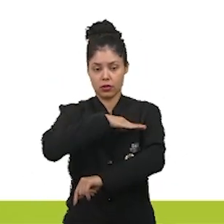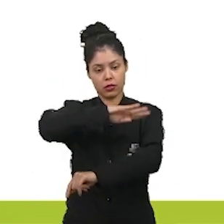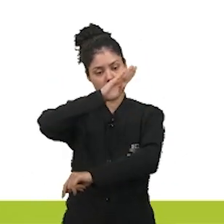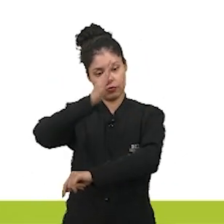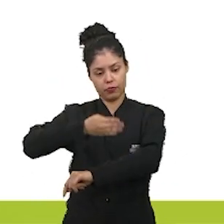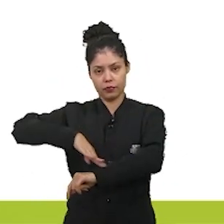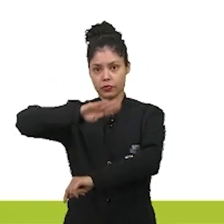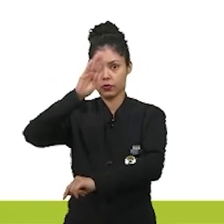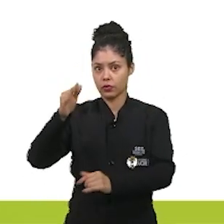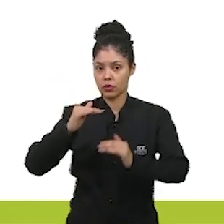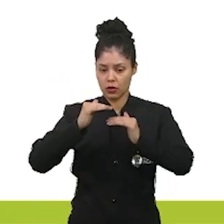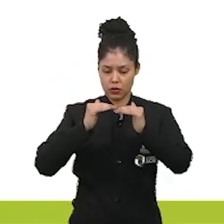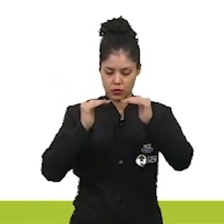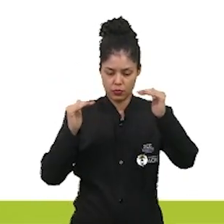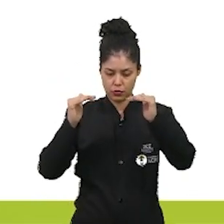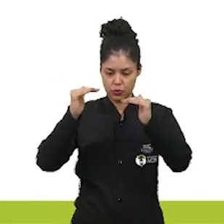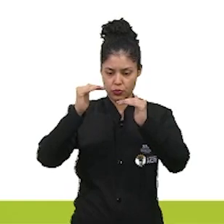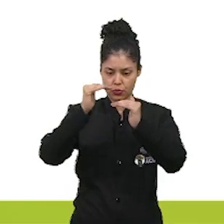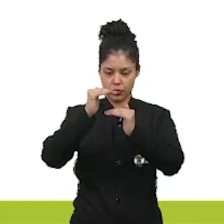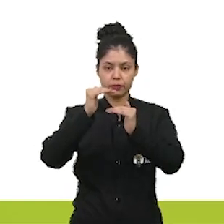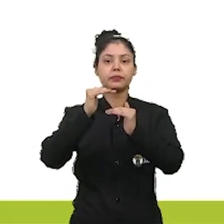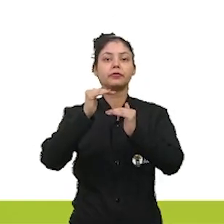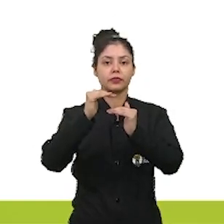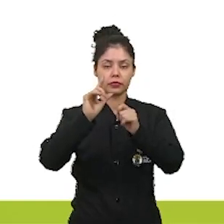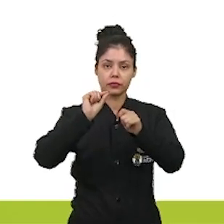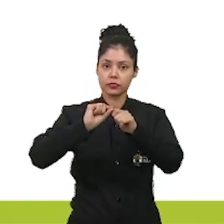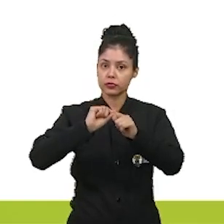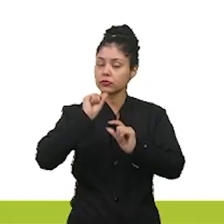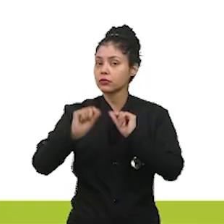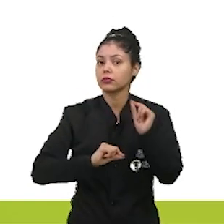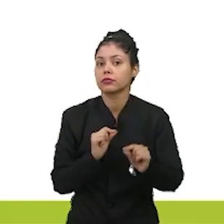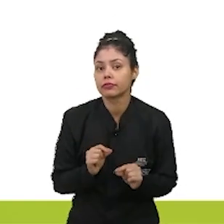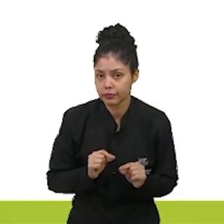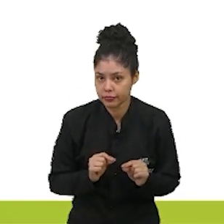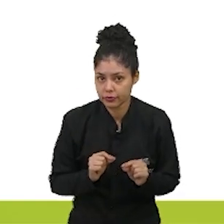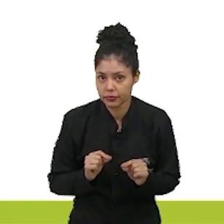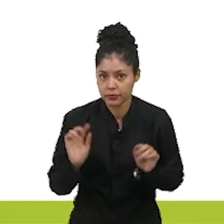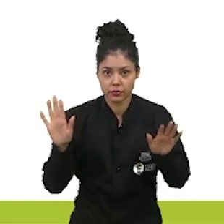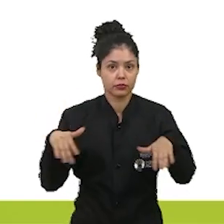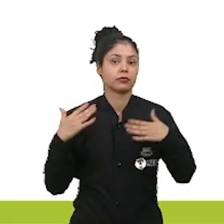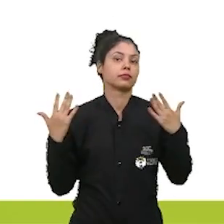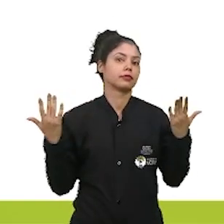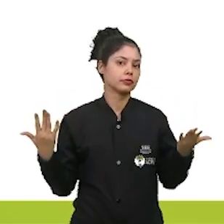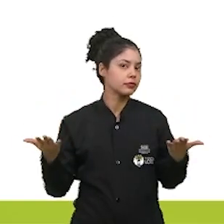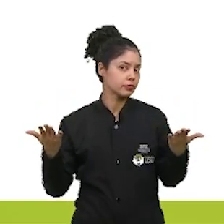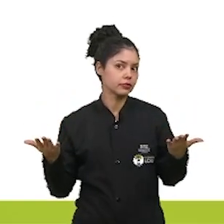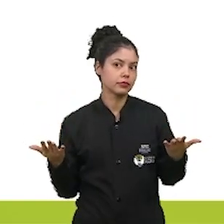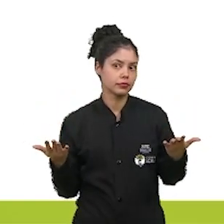temos planaltos. E esses planaltos são formados por quê? Por qual